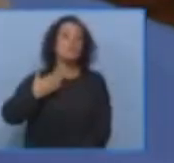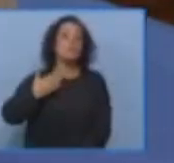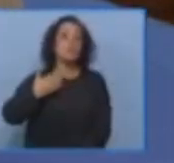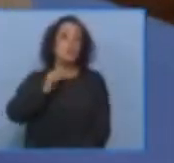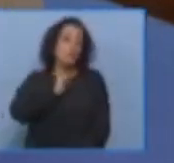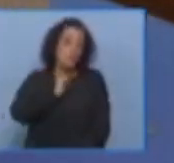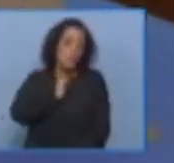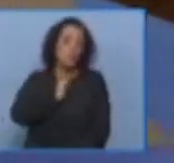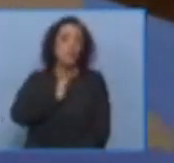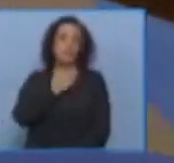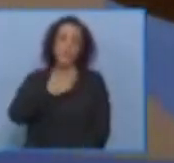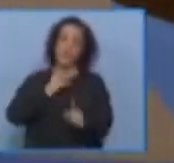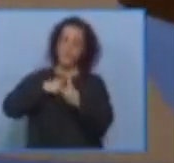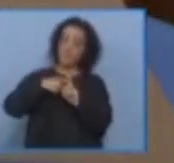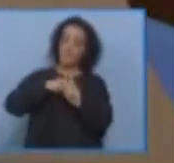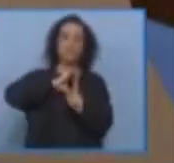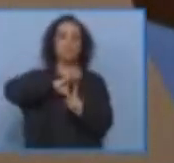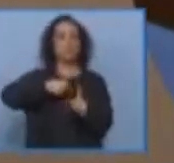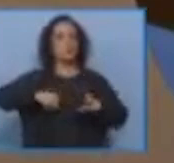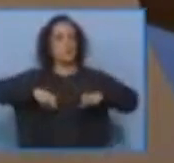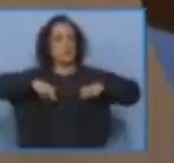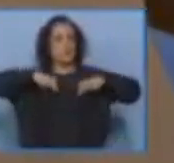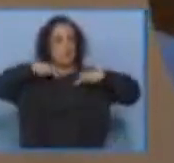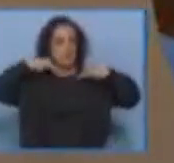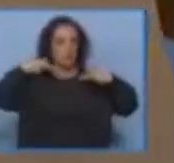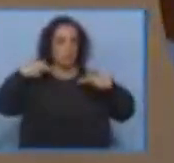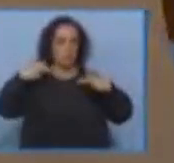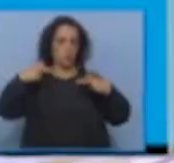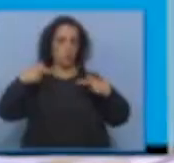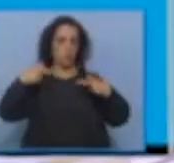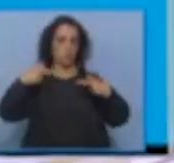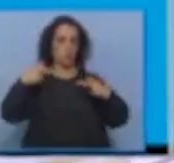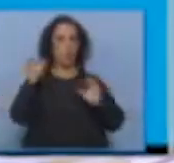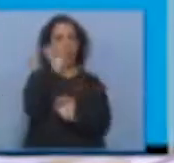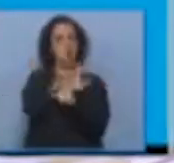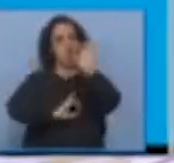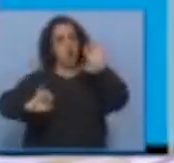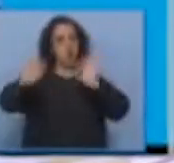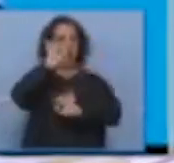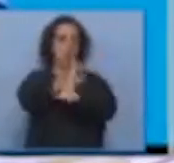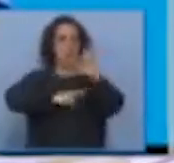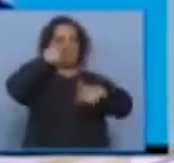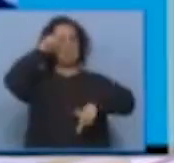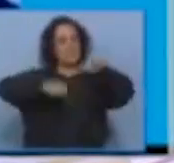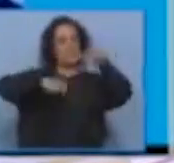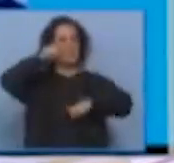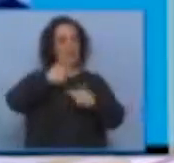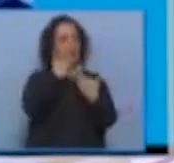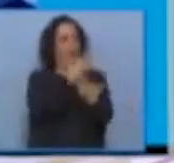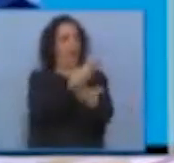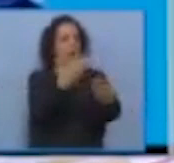enfim, os nossos privilégios de mundo rico e de mundo ocidental civilizado e que tem tudo